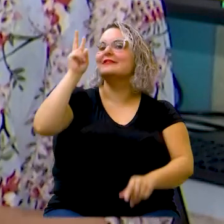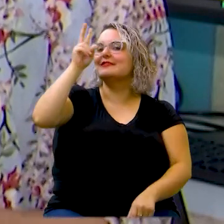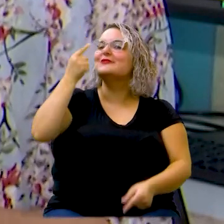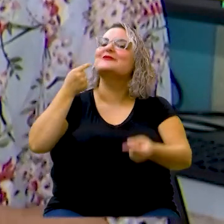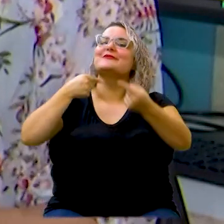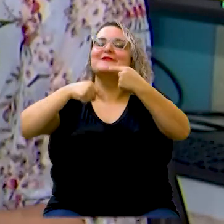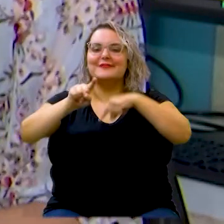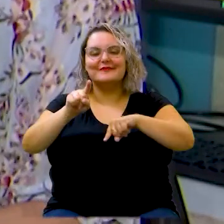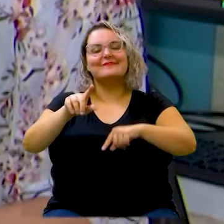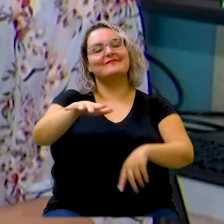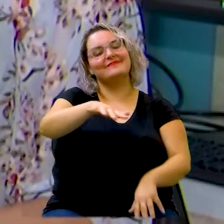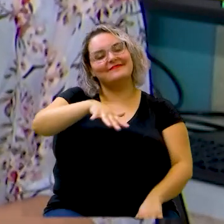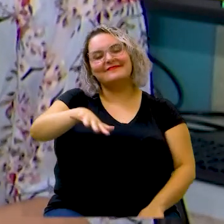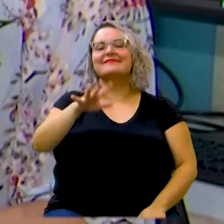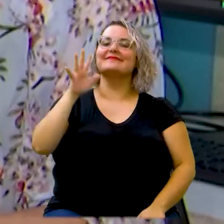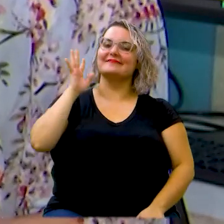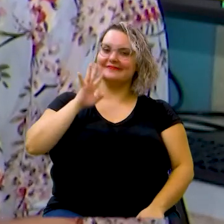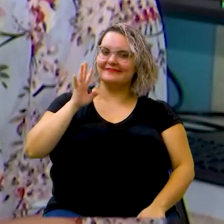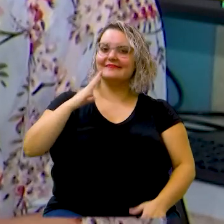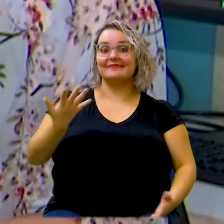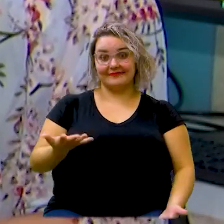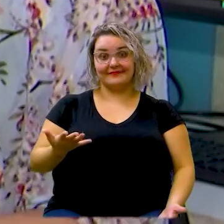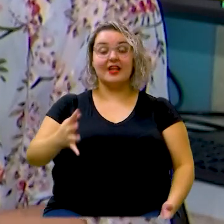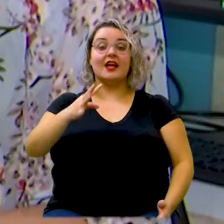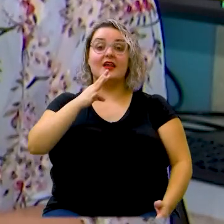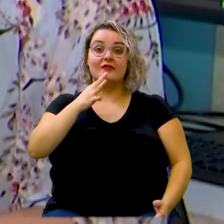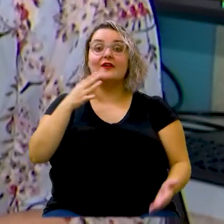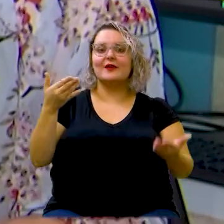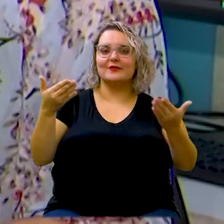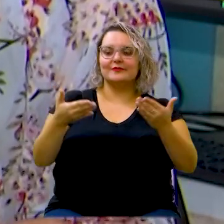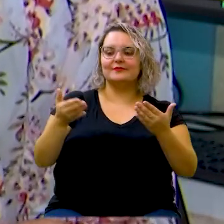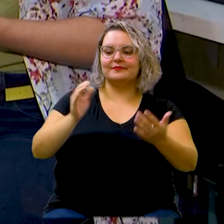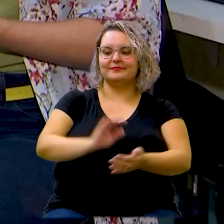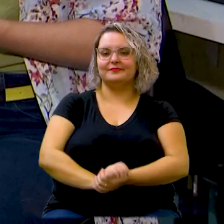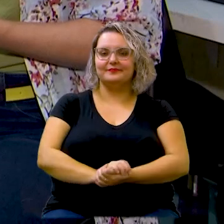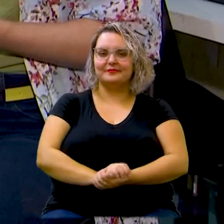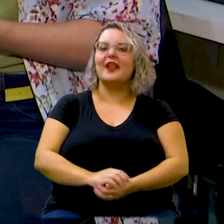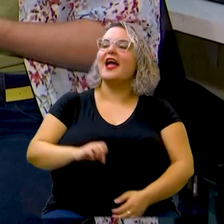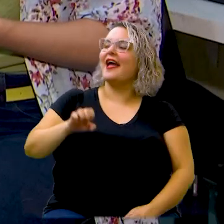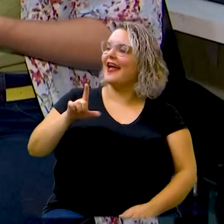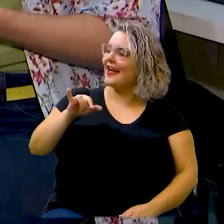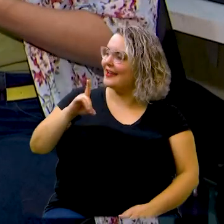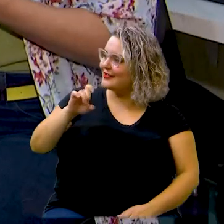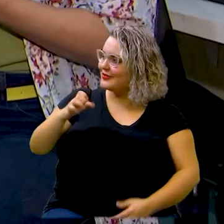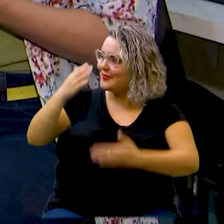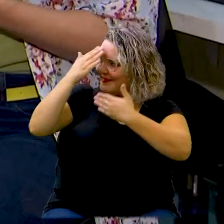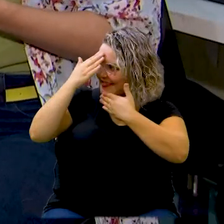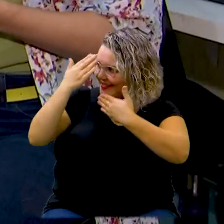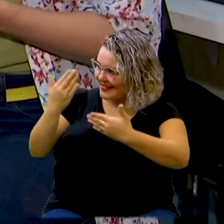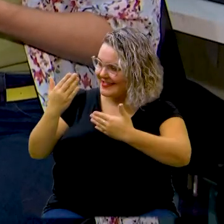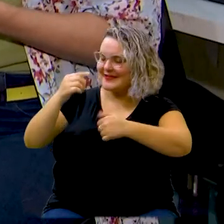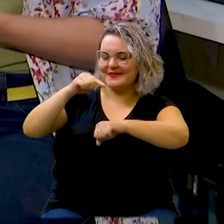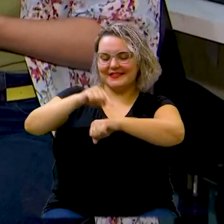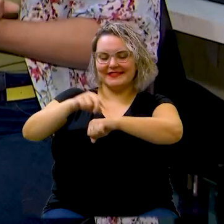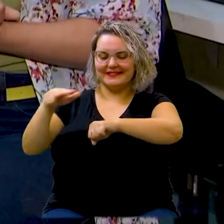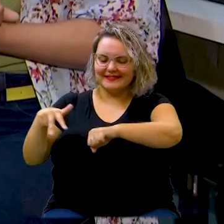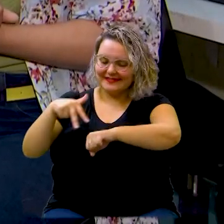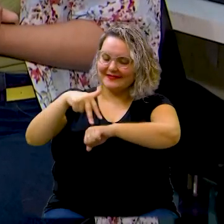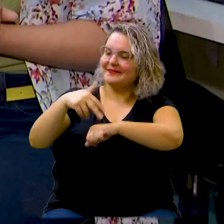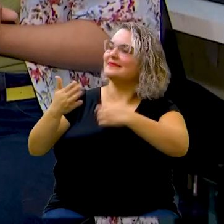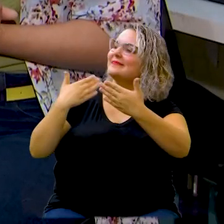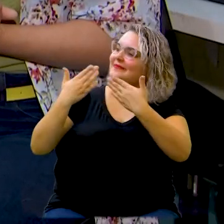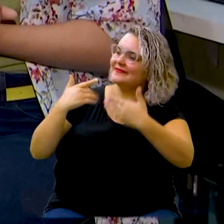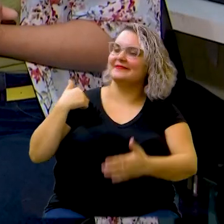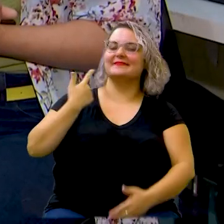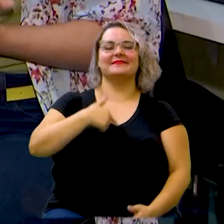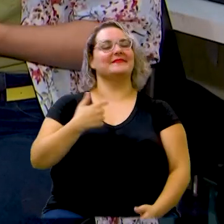desse espaço aqui super bacana que a gente vai conhecer hoje. Elide, obrigada pelo seu tempo que você tirou aí um pouquinho para conversar com a